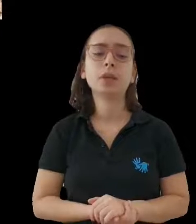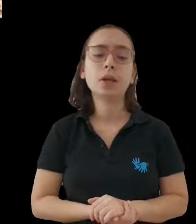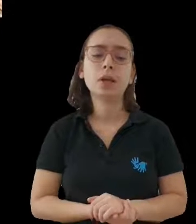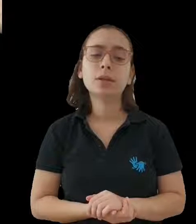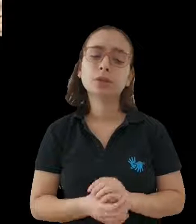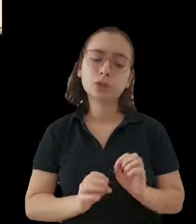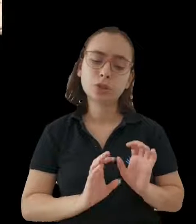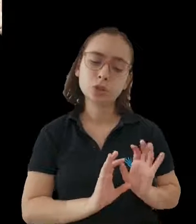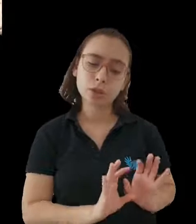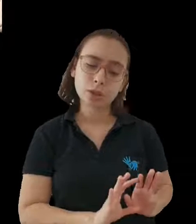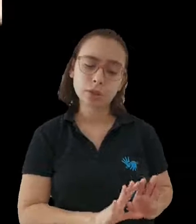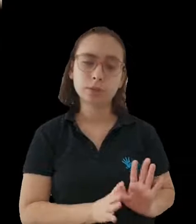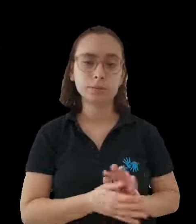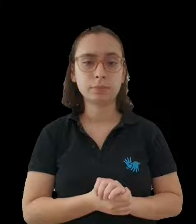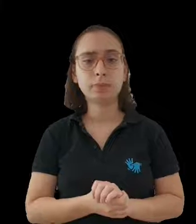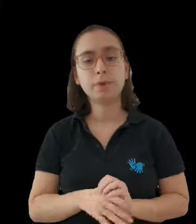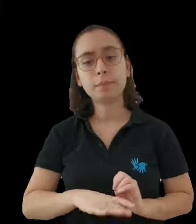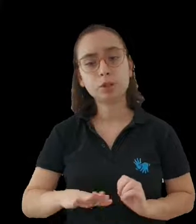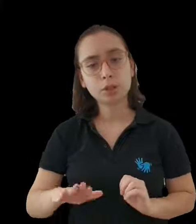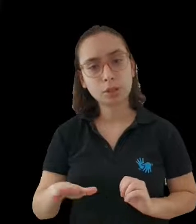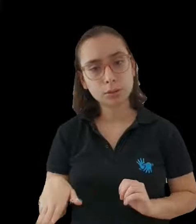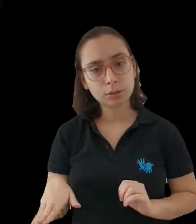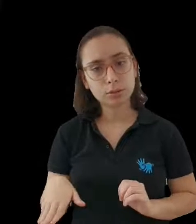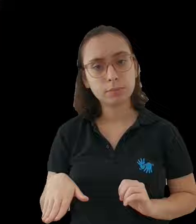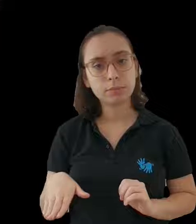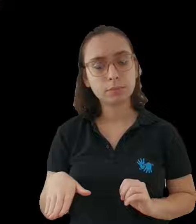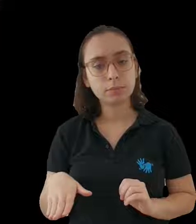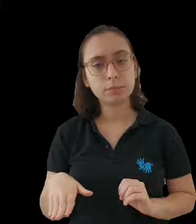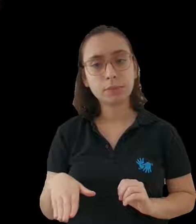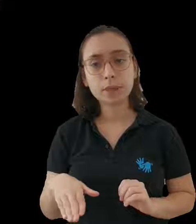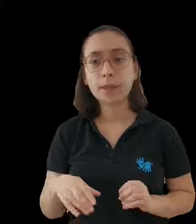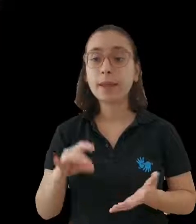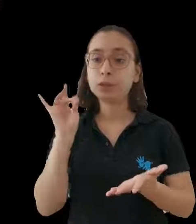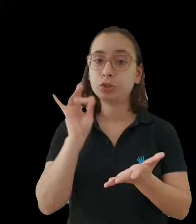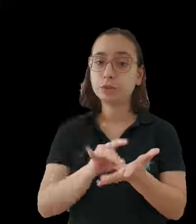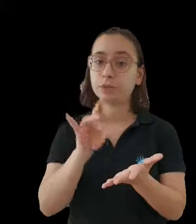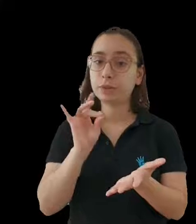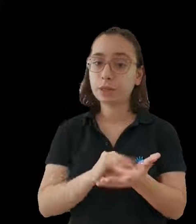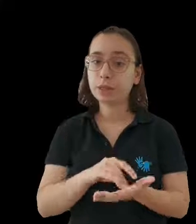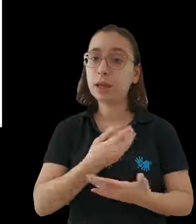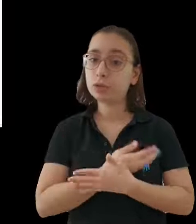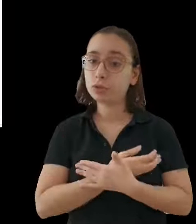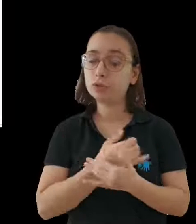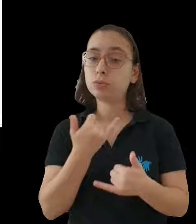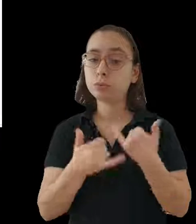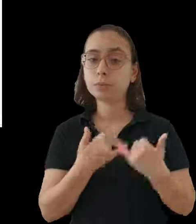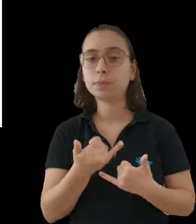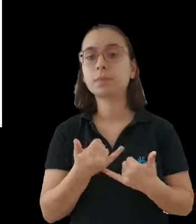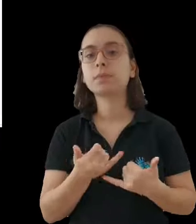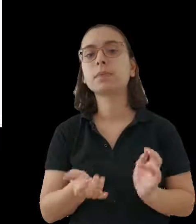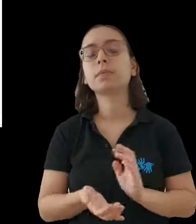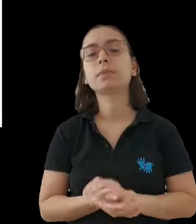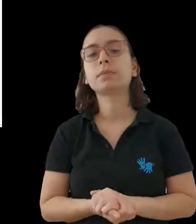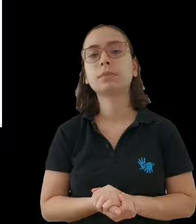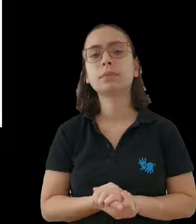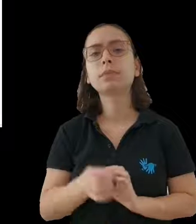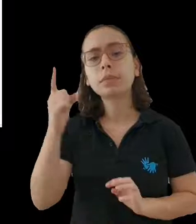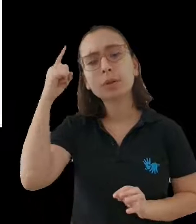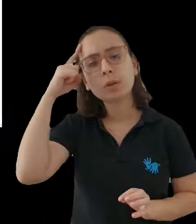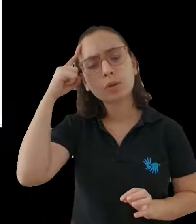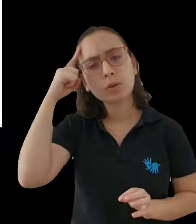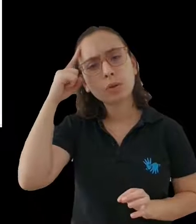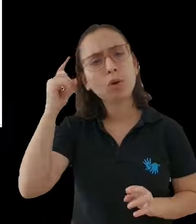deixarem, não deixarem cair, porque para as crianças os bonecos são reais. Quando vocês